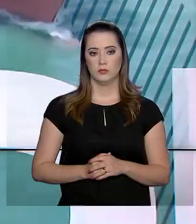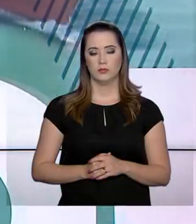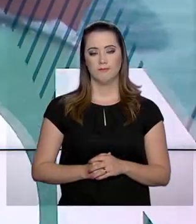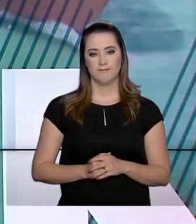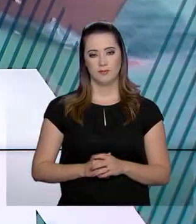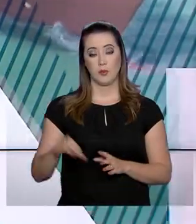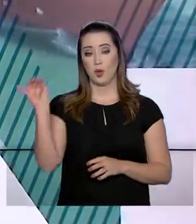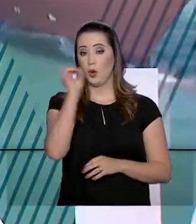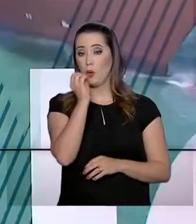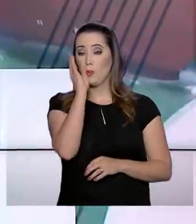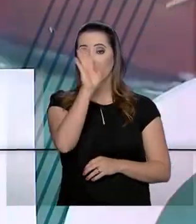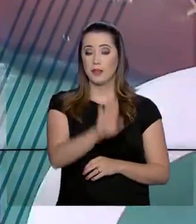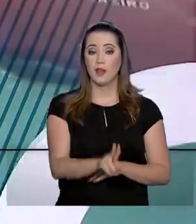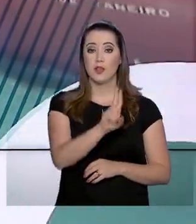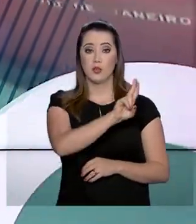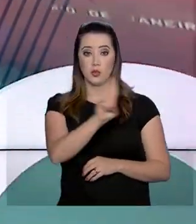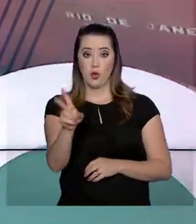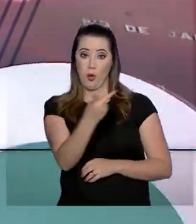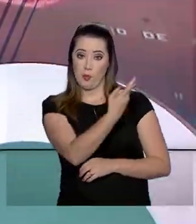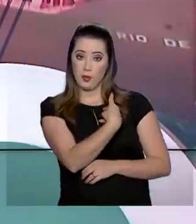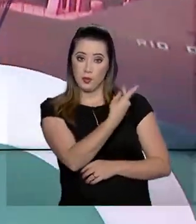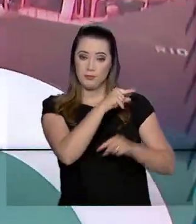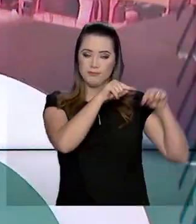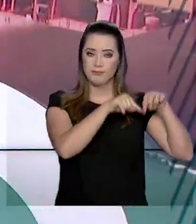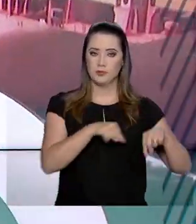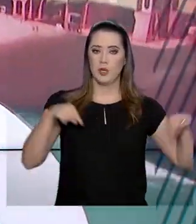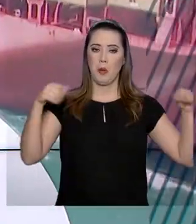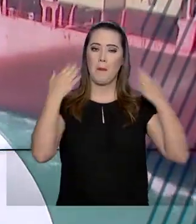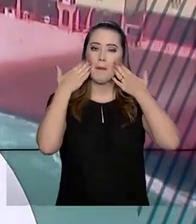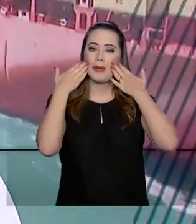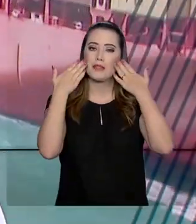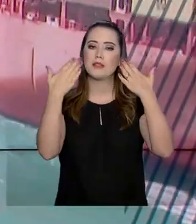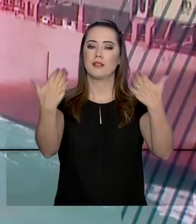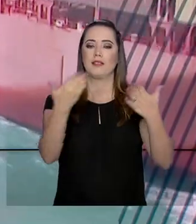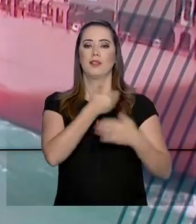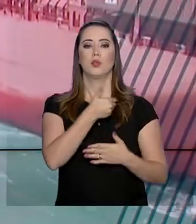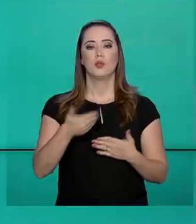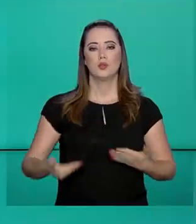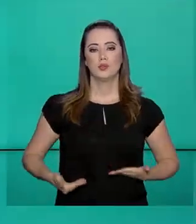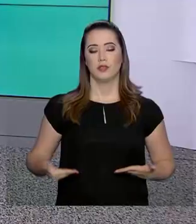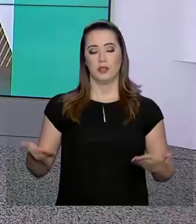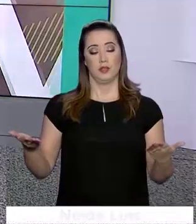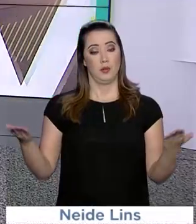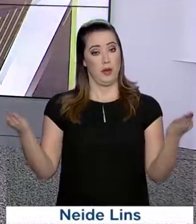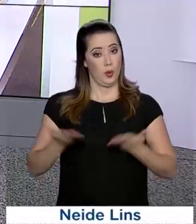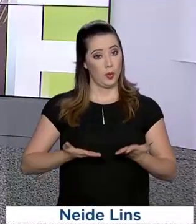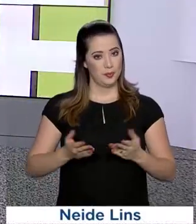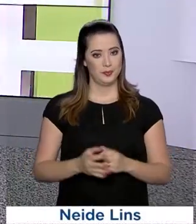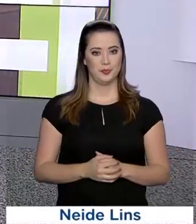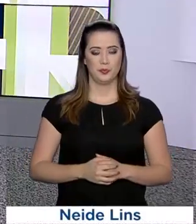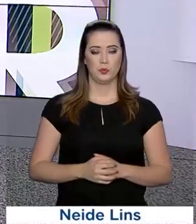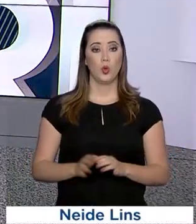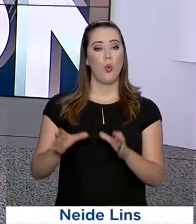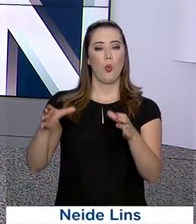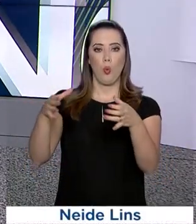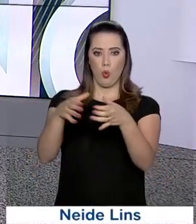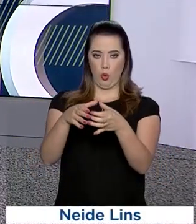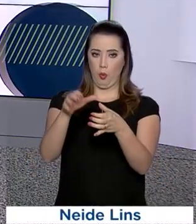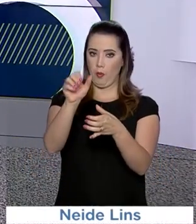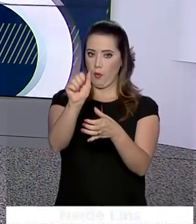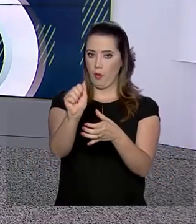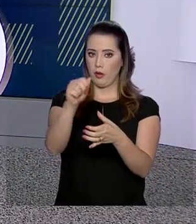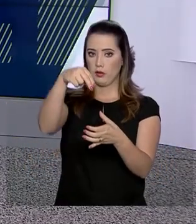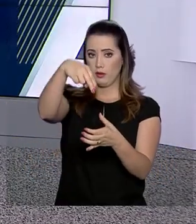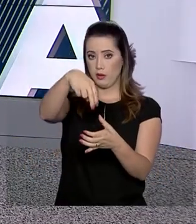olá boa tarde eu sou linha reis e estamos no ar com mais uma edição do governo agora a a ns agência